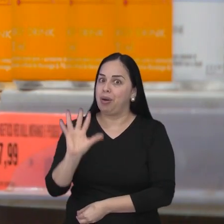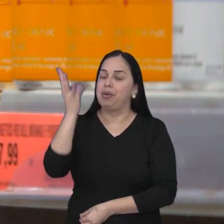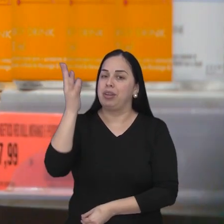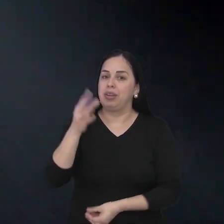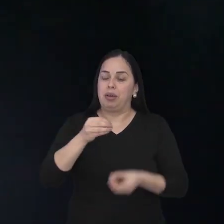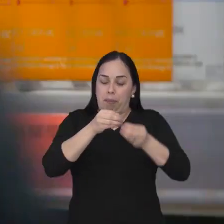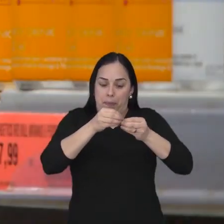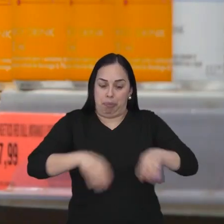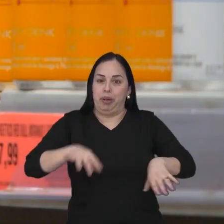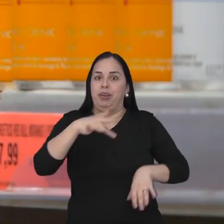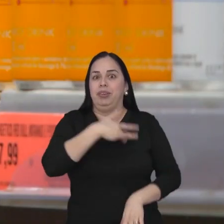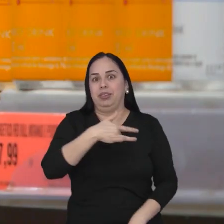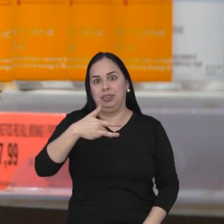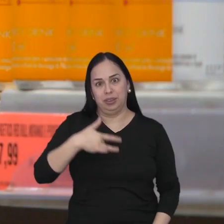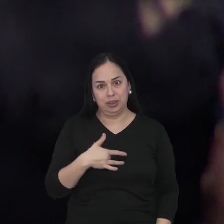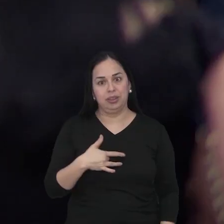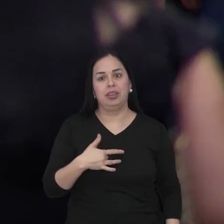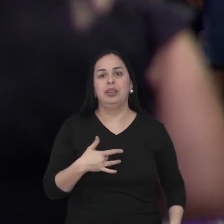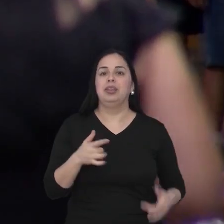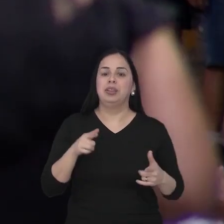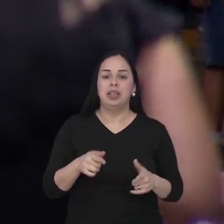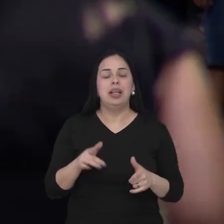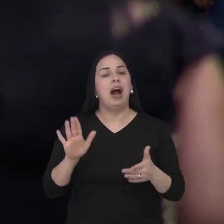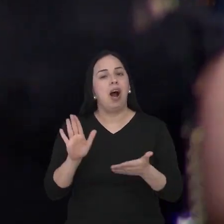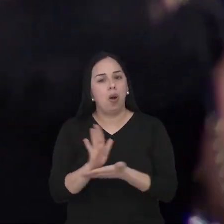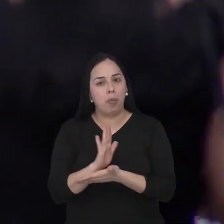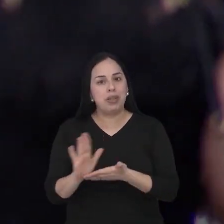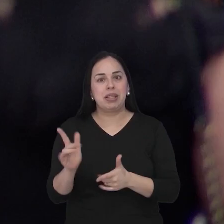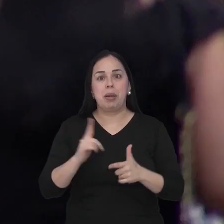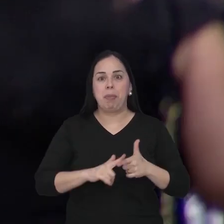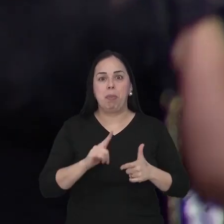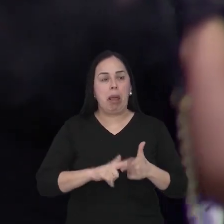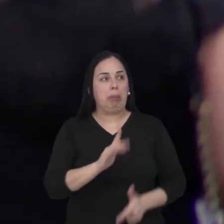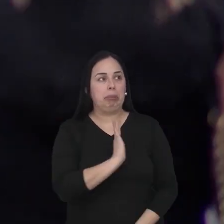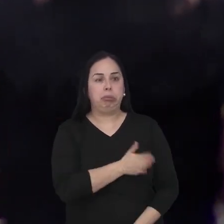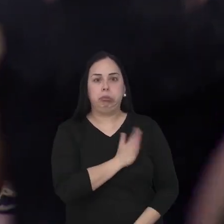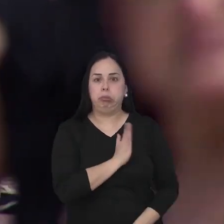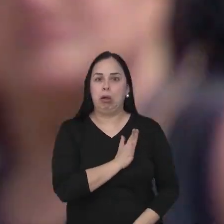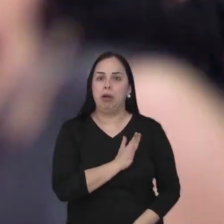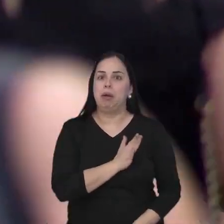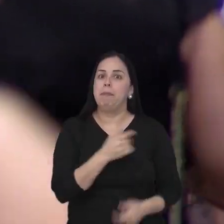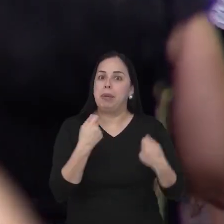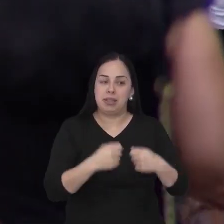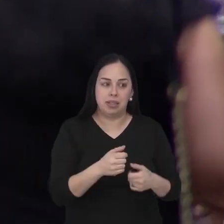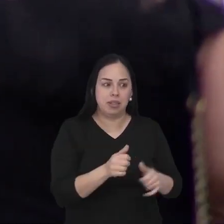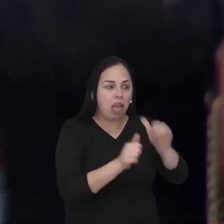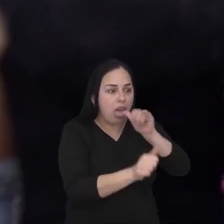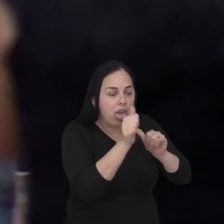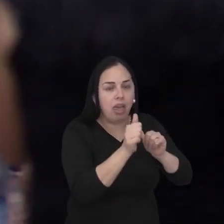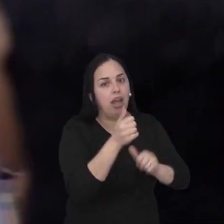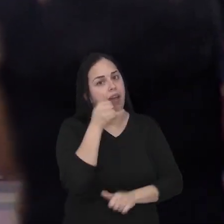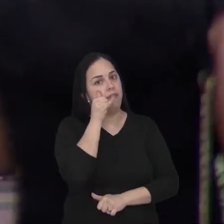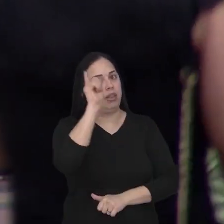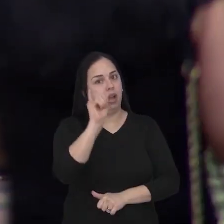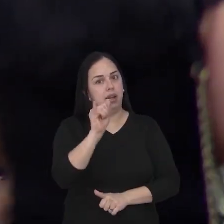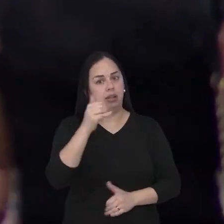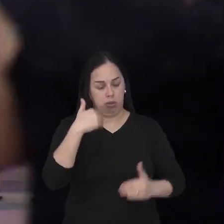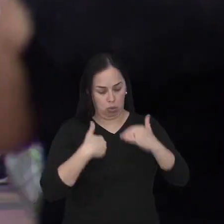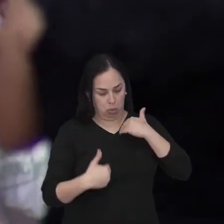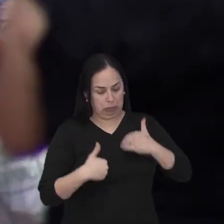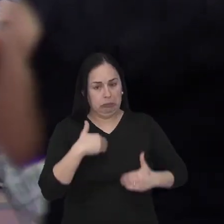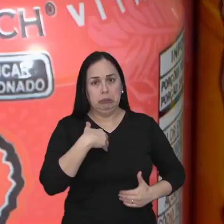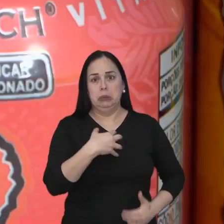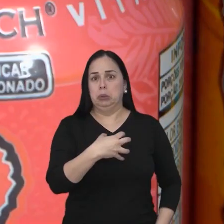ser prejudicial para a saúde também. Quem tem algum tipo de problema cardíaco deve evitá-lo. O corpo pode apresentar